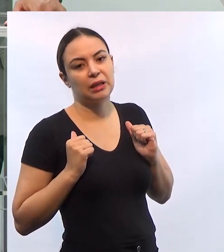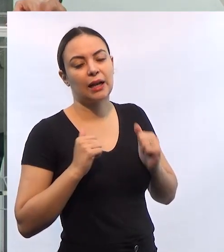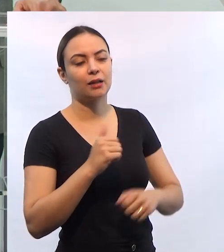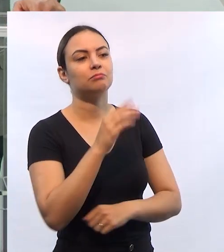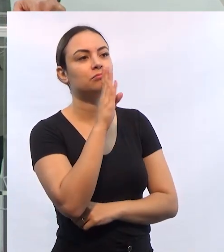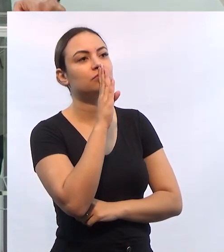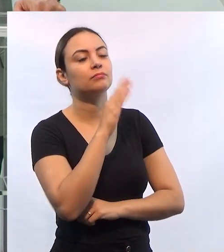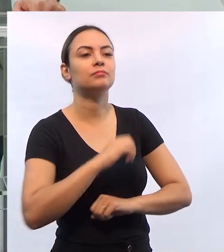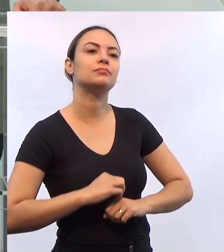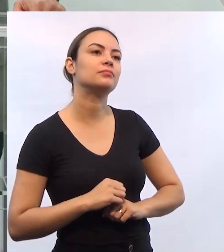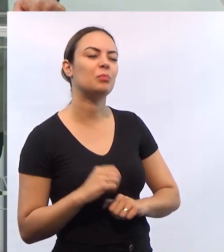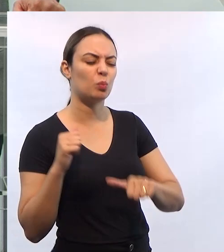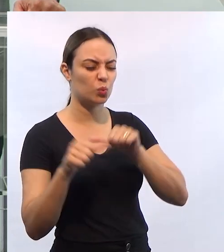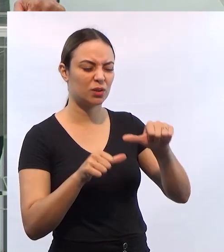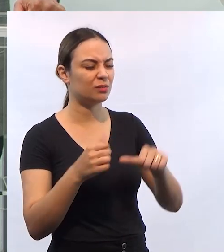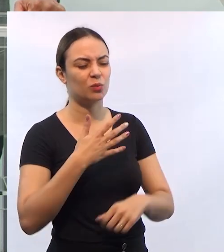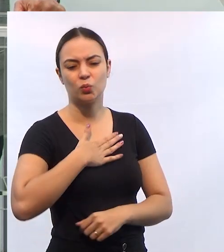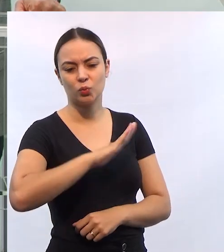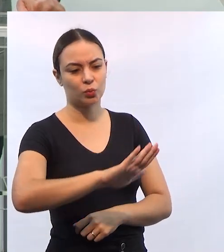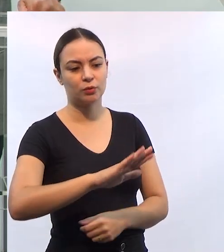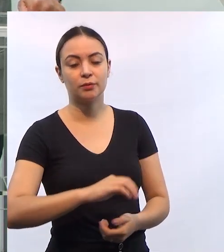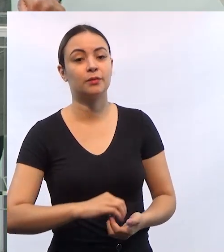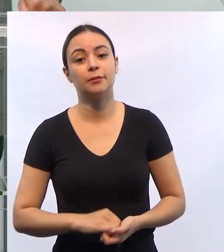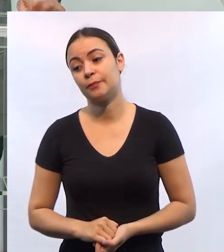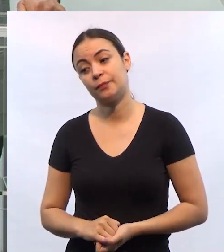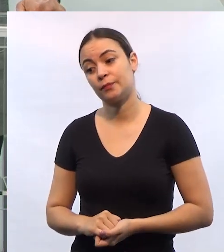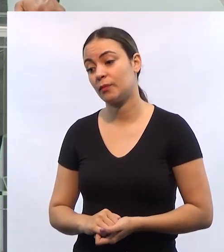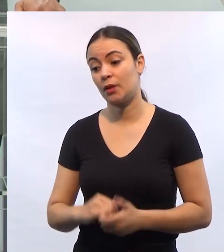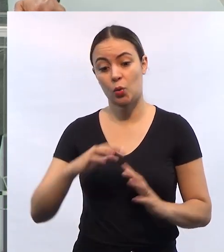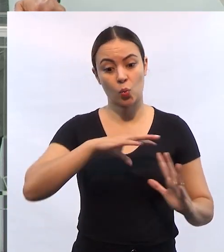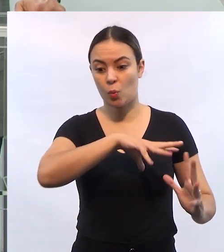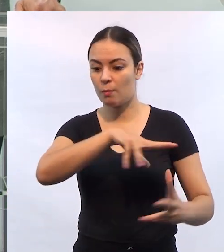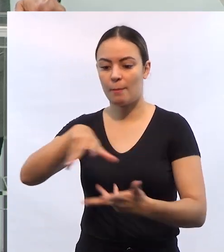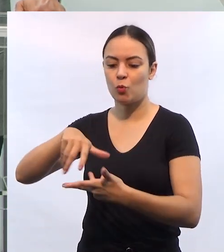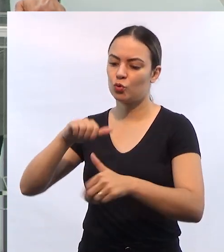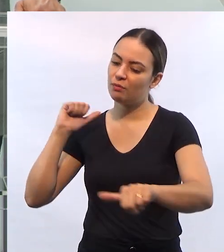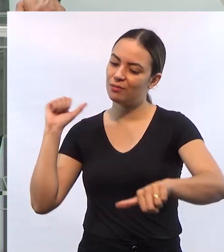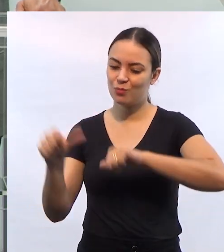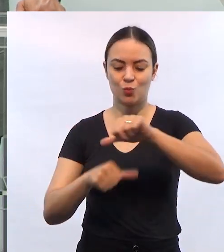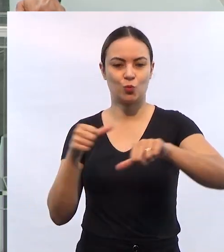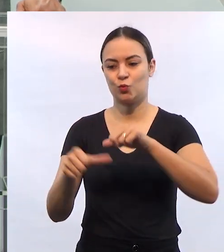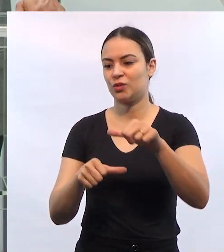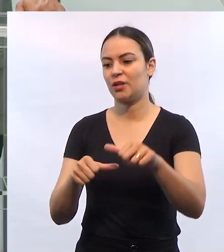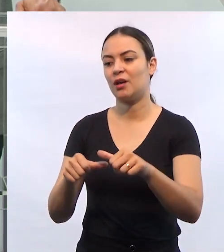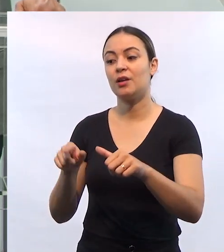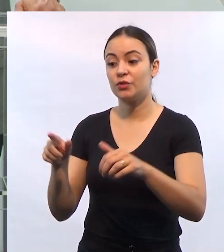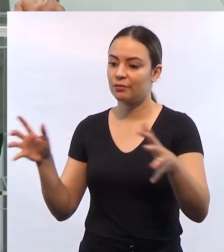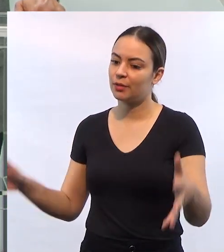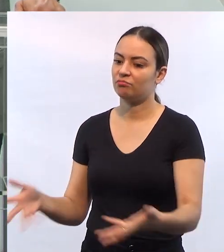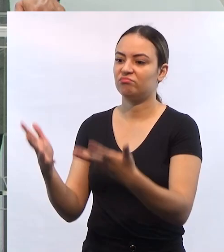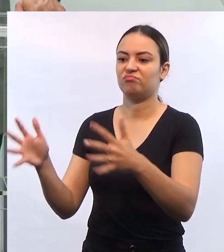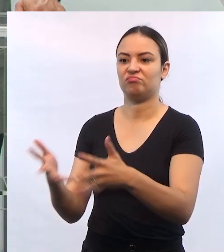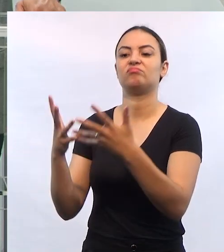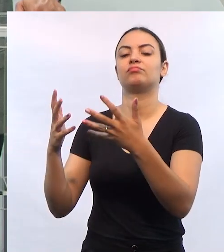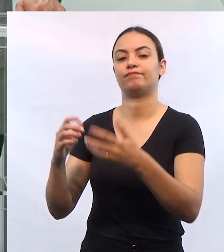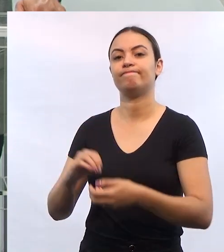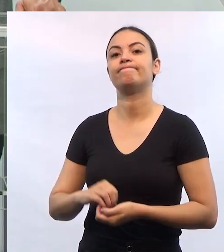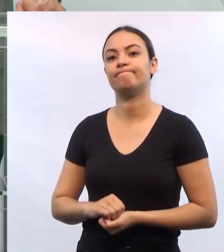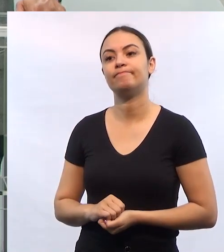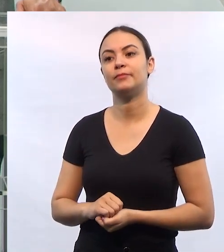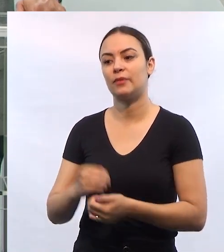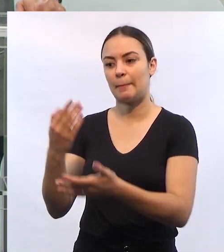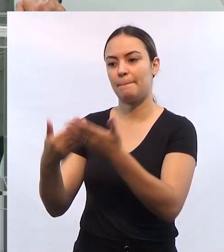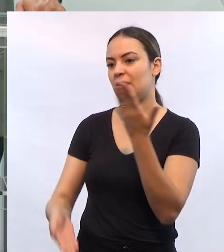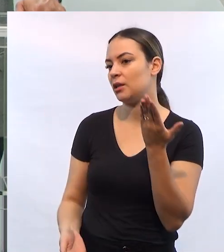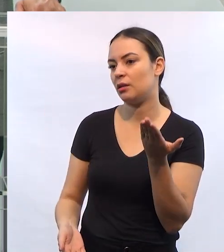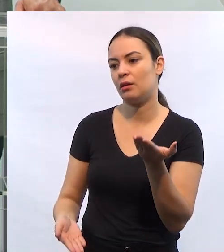meu cantinho, gosto de ficar quietinho no meu lugar. Às vezes você vai ficar tão quietinho que o mundo vai estar passando e você vai quando pensar que não, já